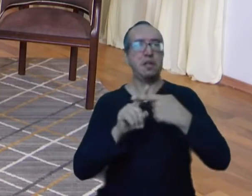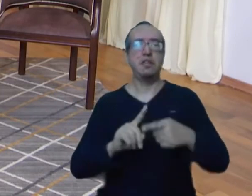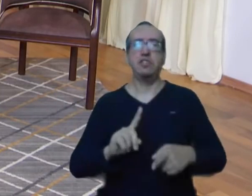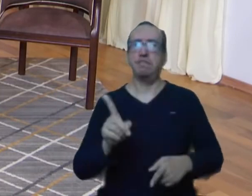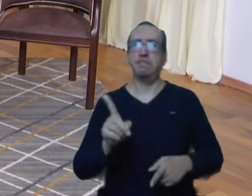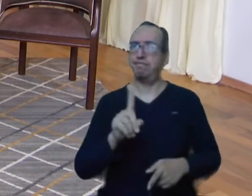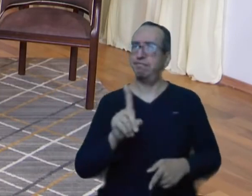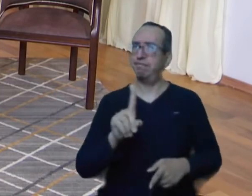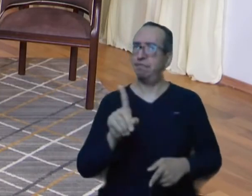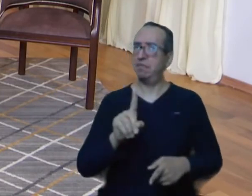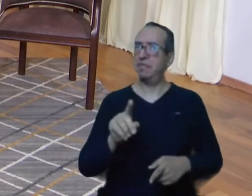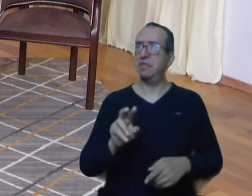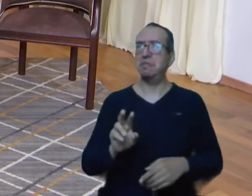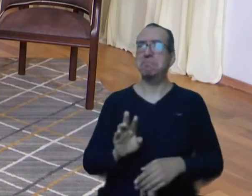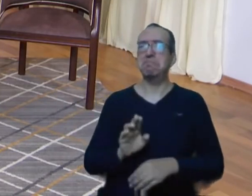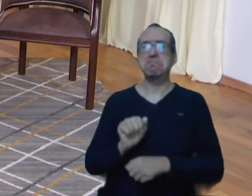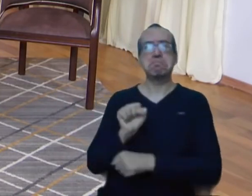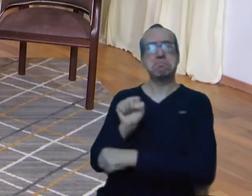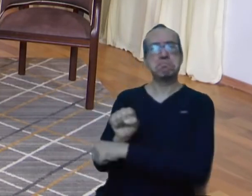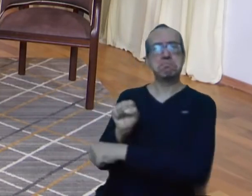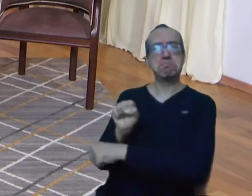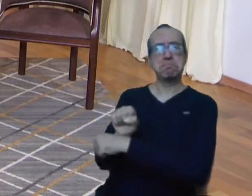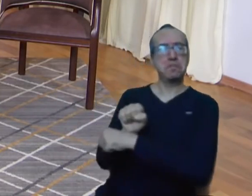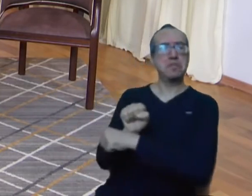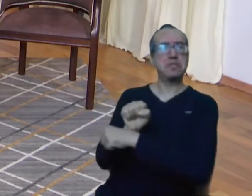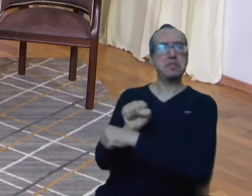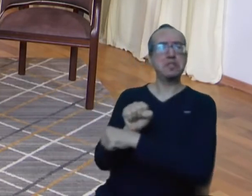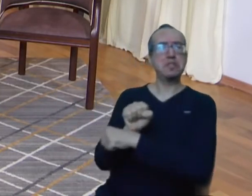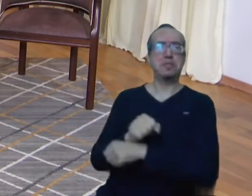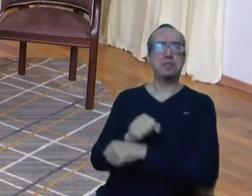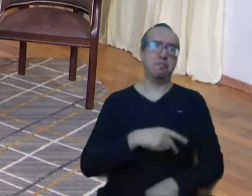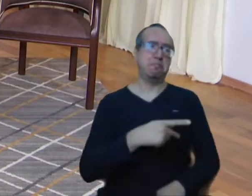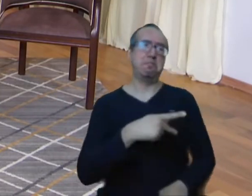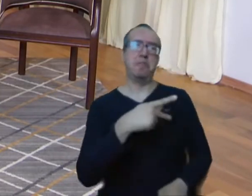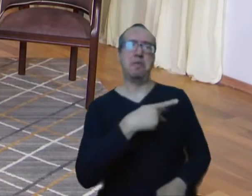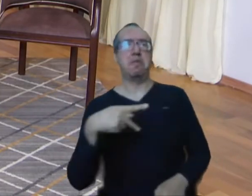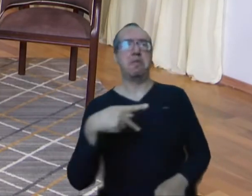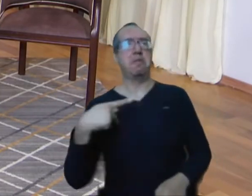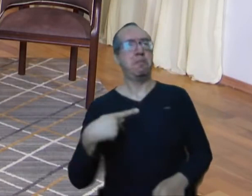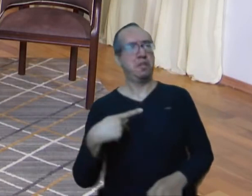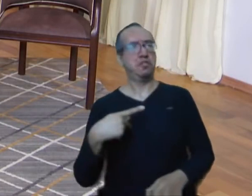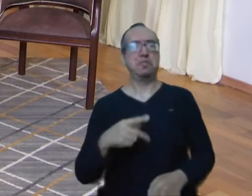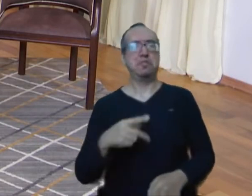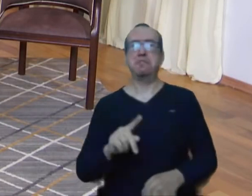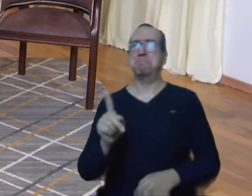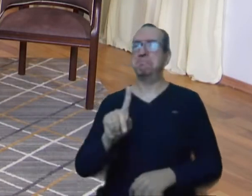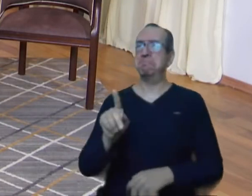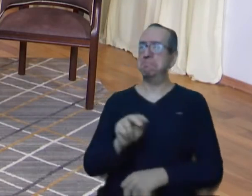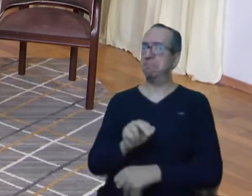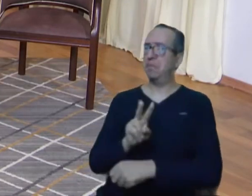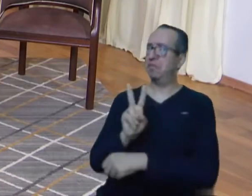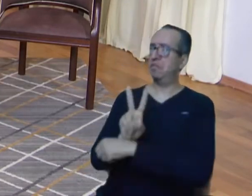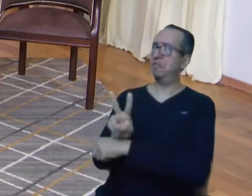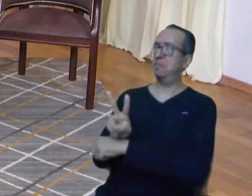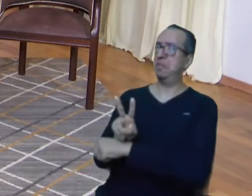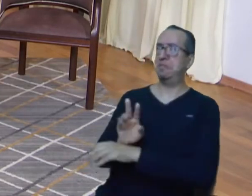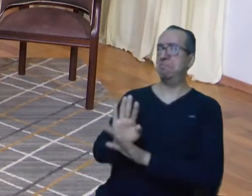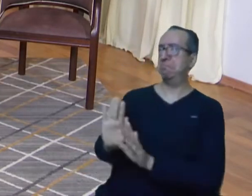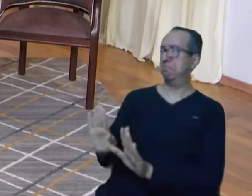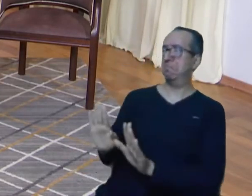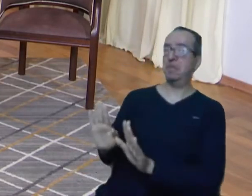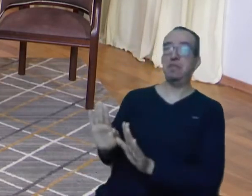do jovem. Não. A palavra de Deus diz que a igreja levanta o jovem e ele está